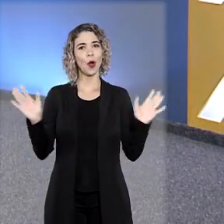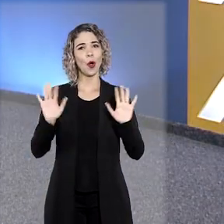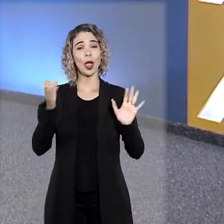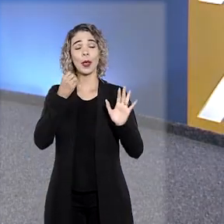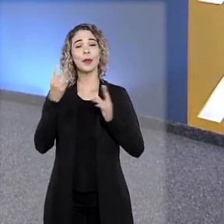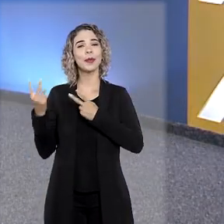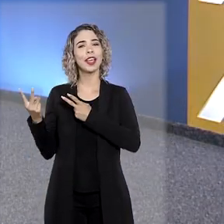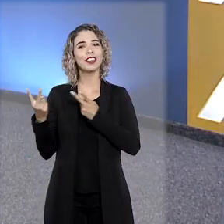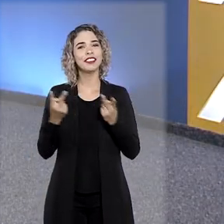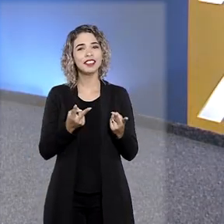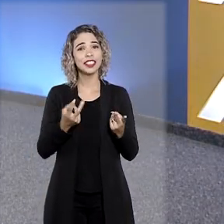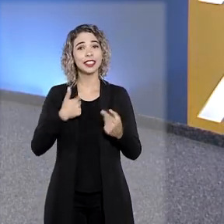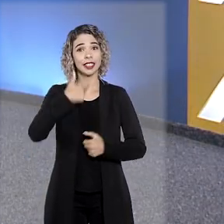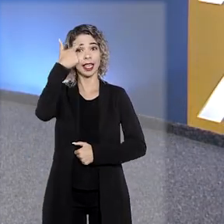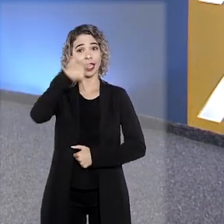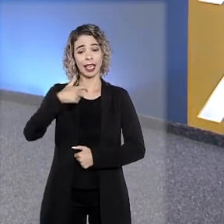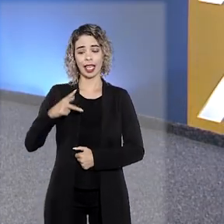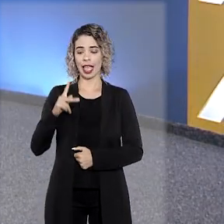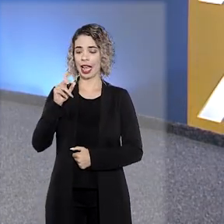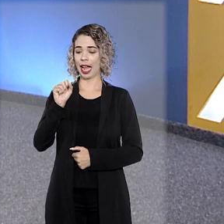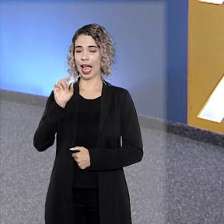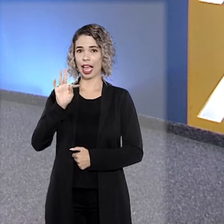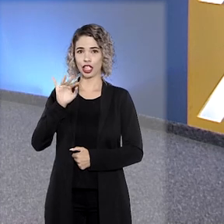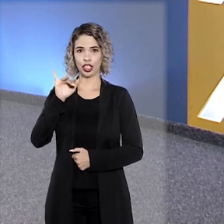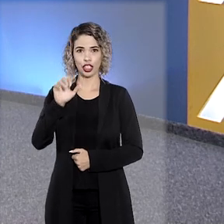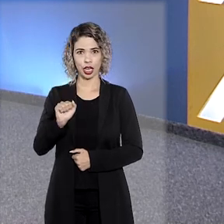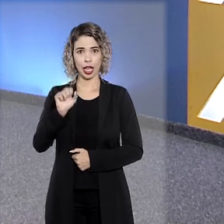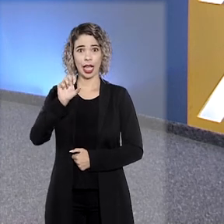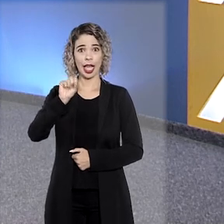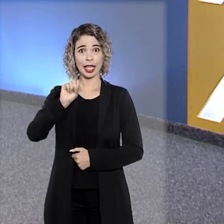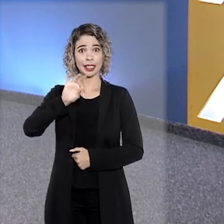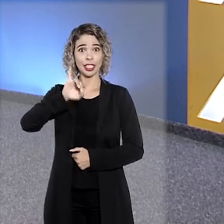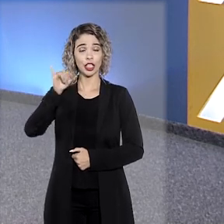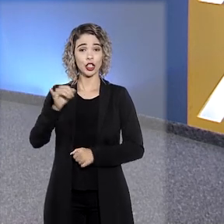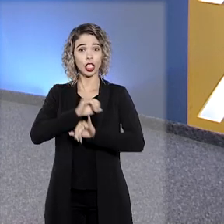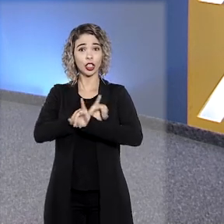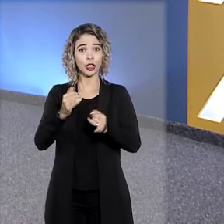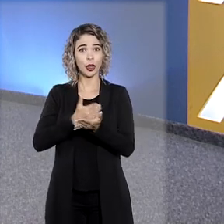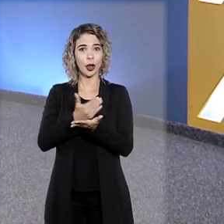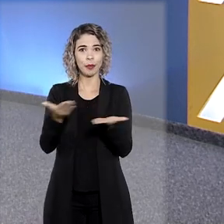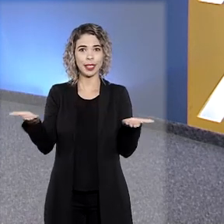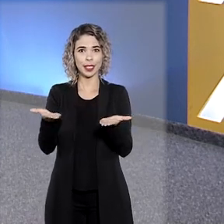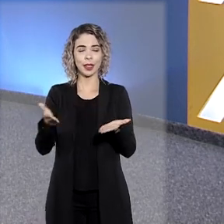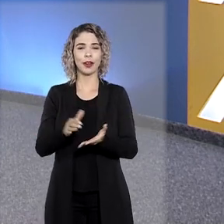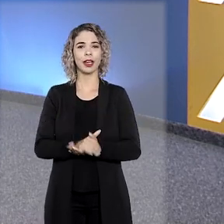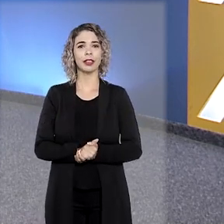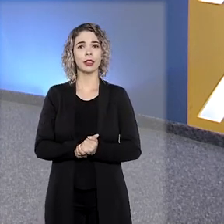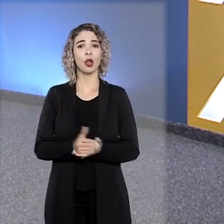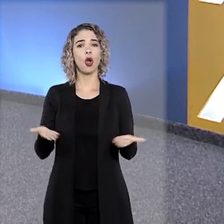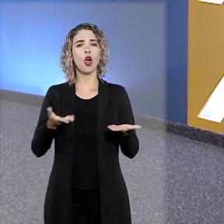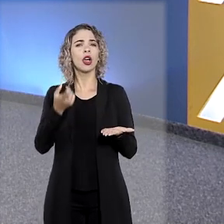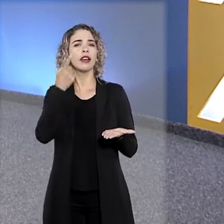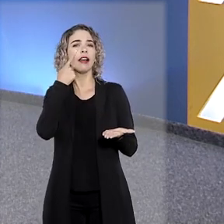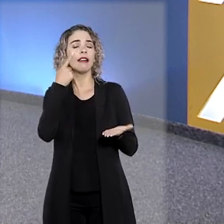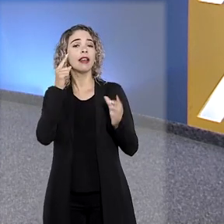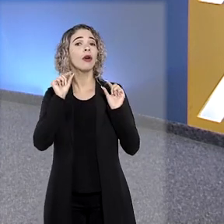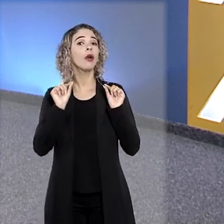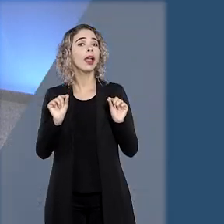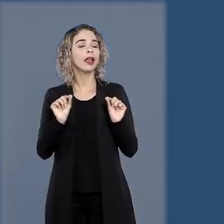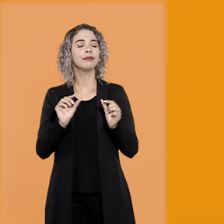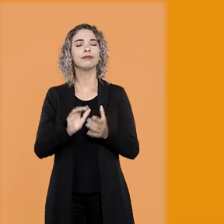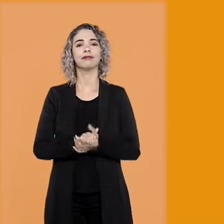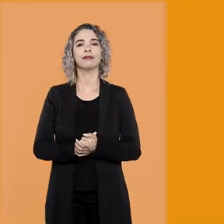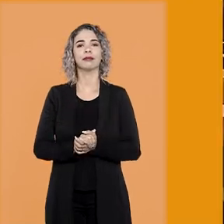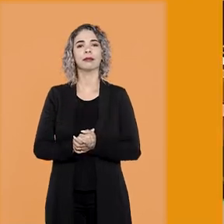Olá, seja muito bem-vindo. Eu sou Kátia Gomes e o STJ Notícias está no ar. No programa de hoje